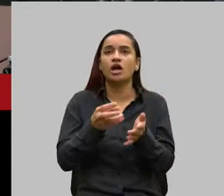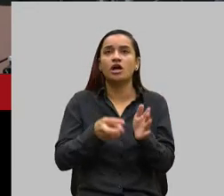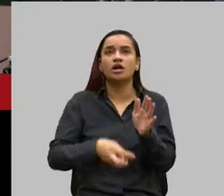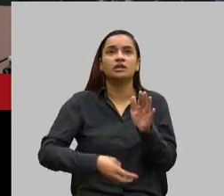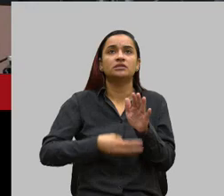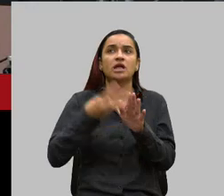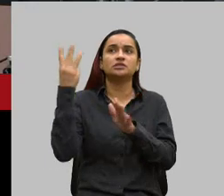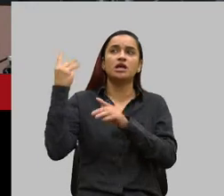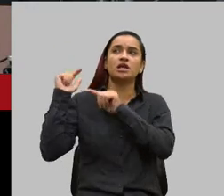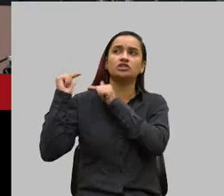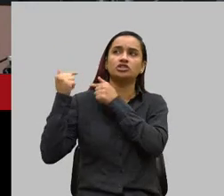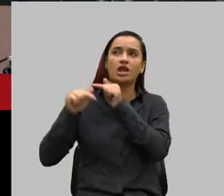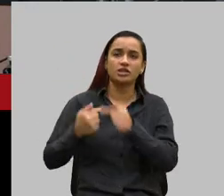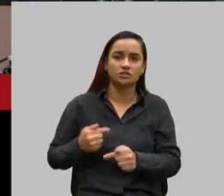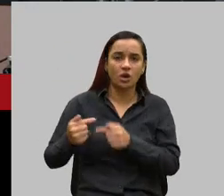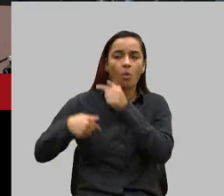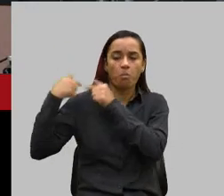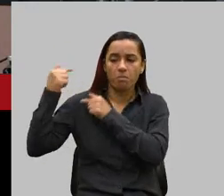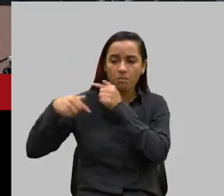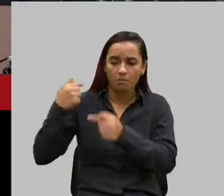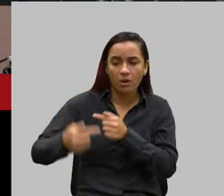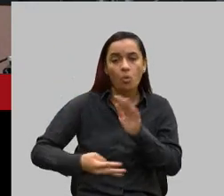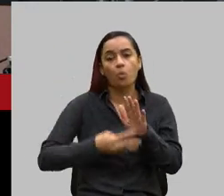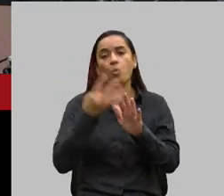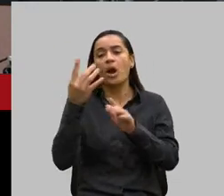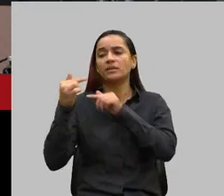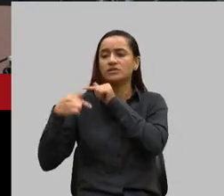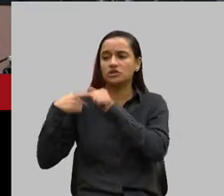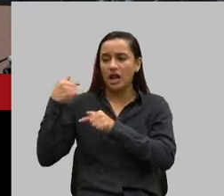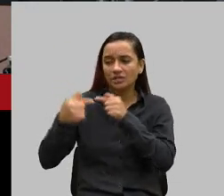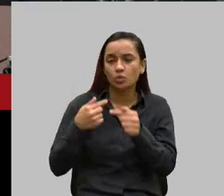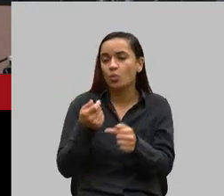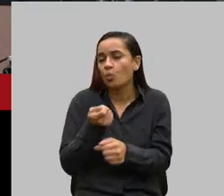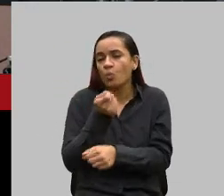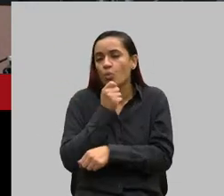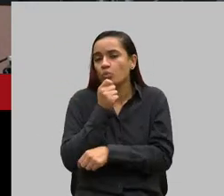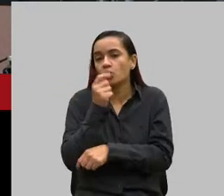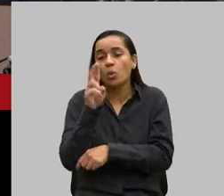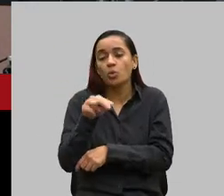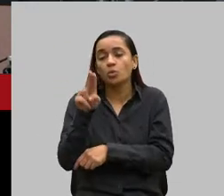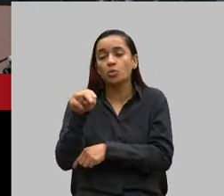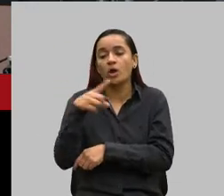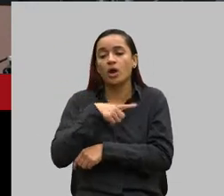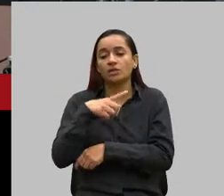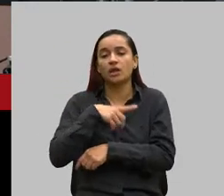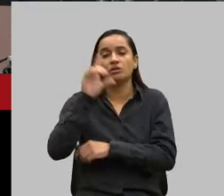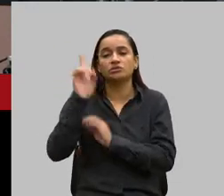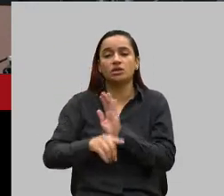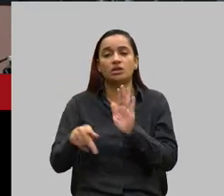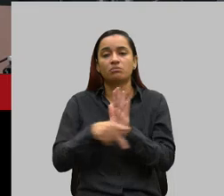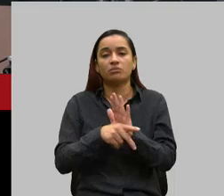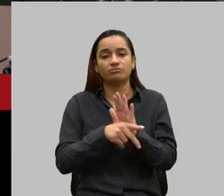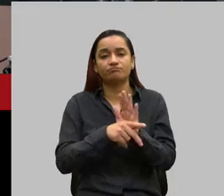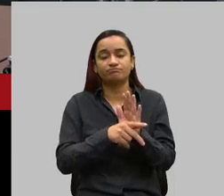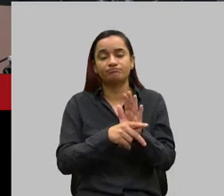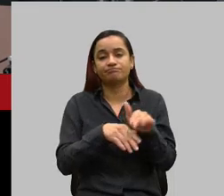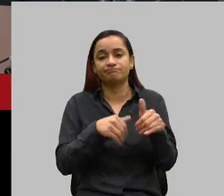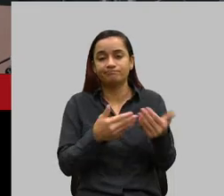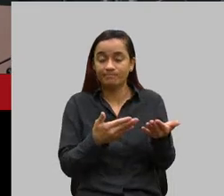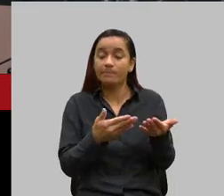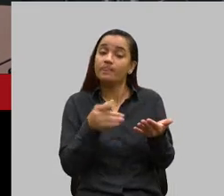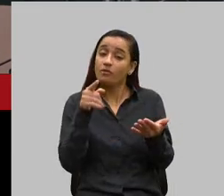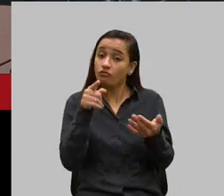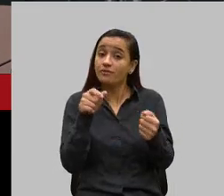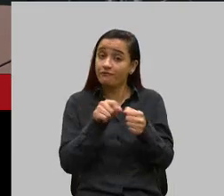geração e não teve até então a dignidade da propriedade você o faz